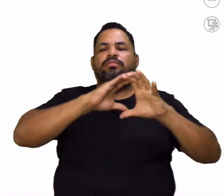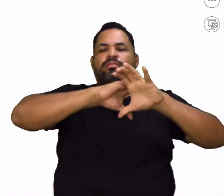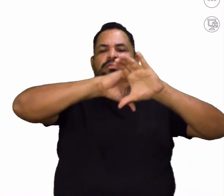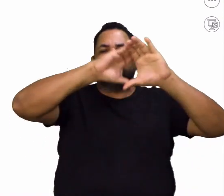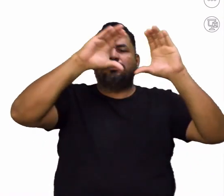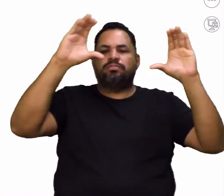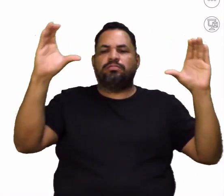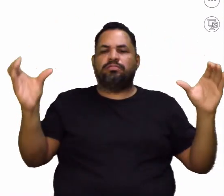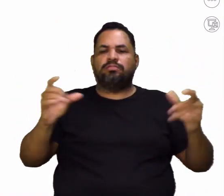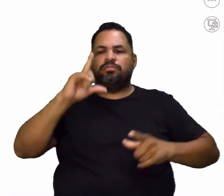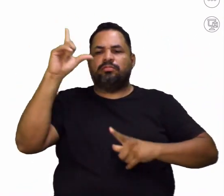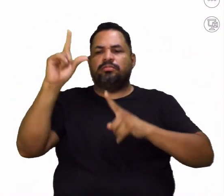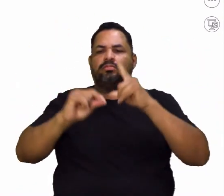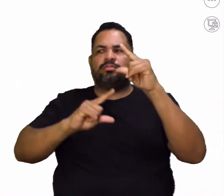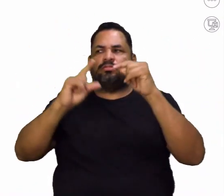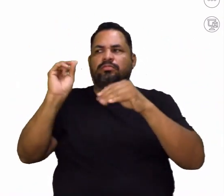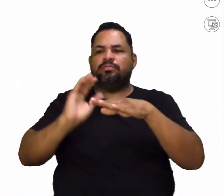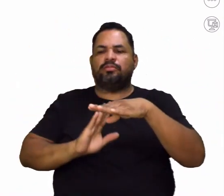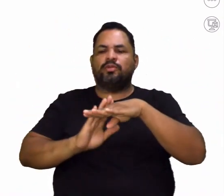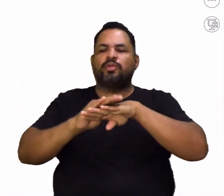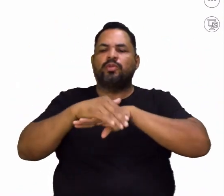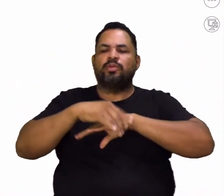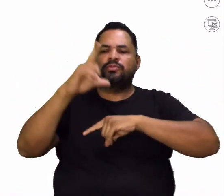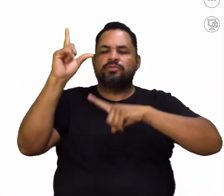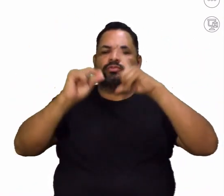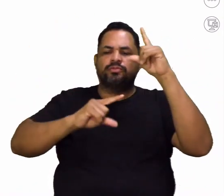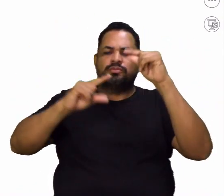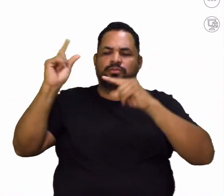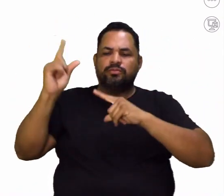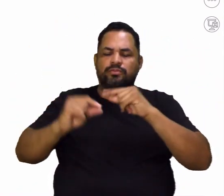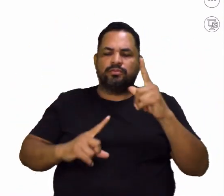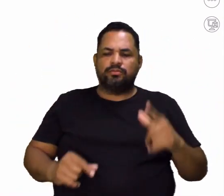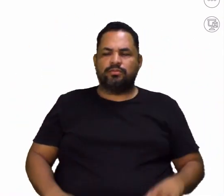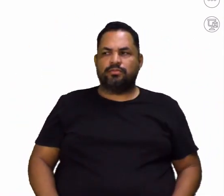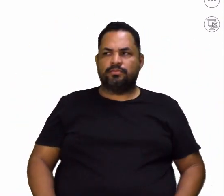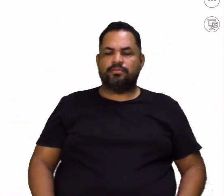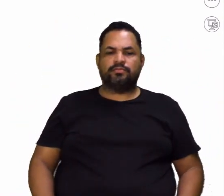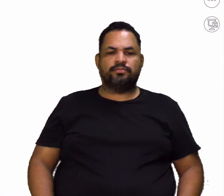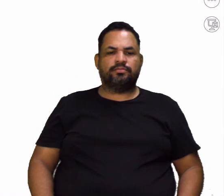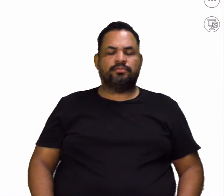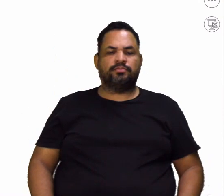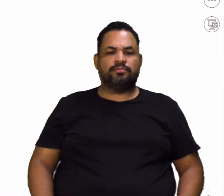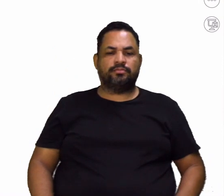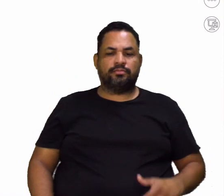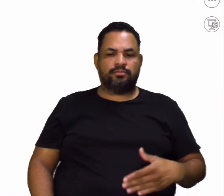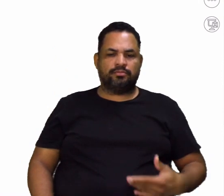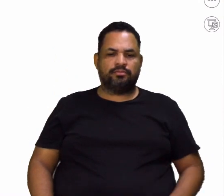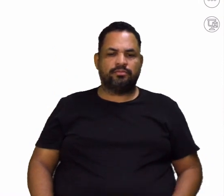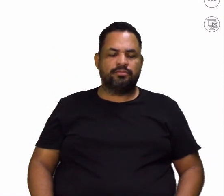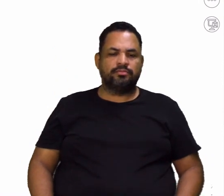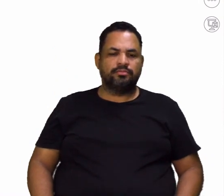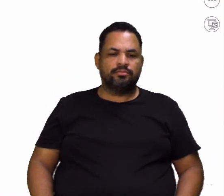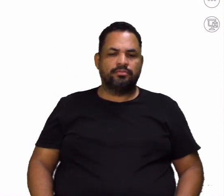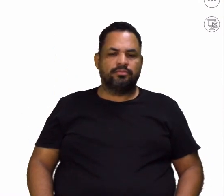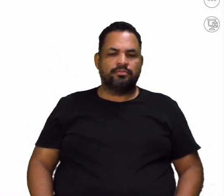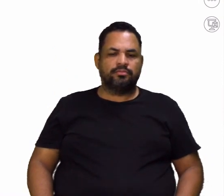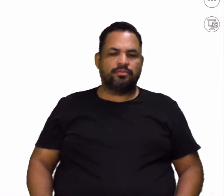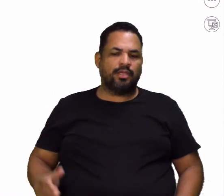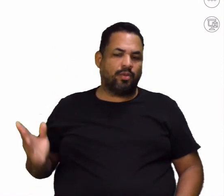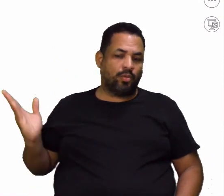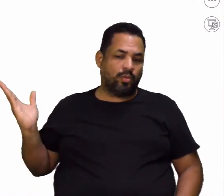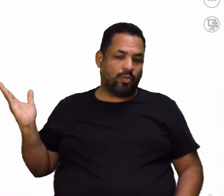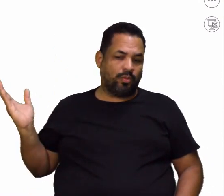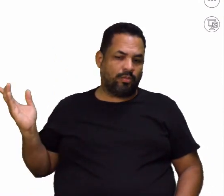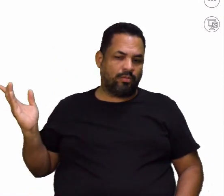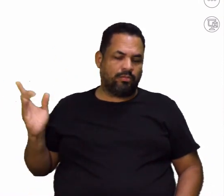céu está estrelando Uma Noite Estrelada já do lado esquerdo do meu